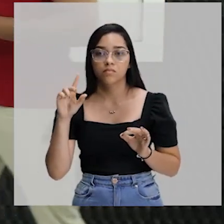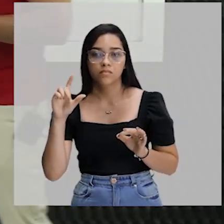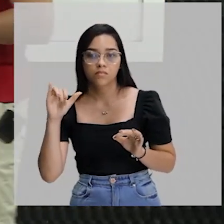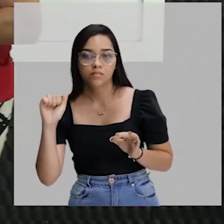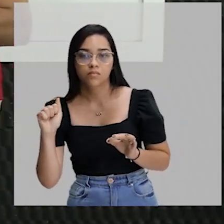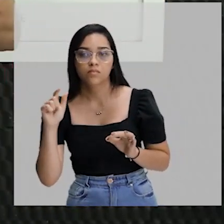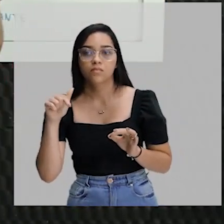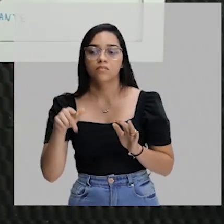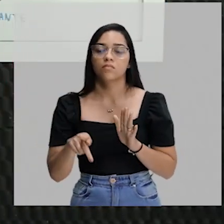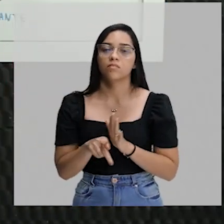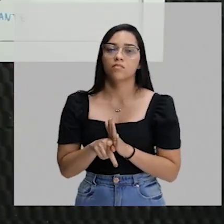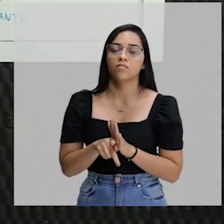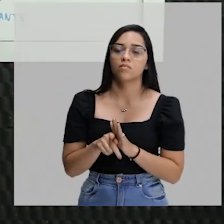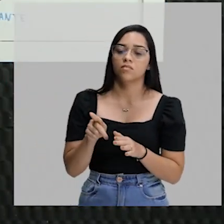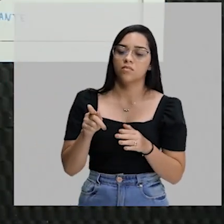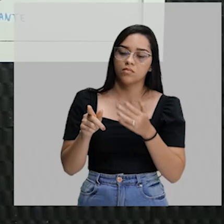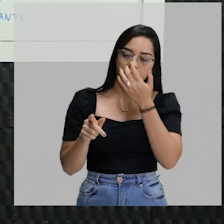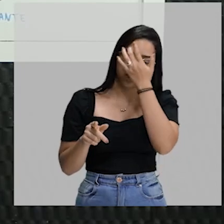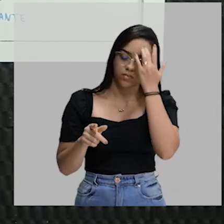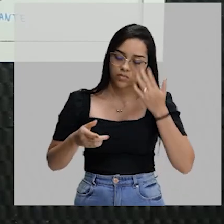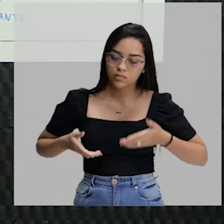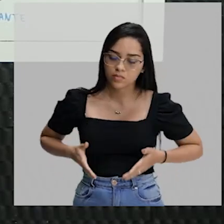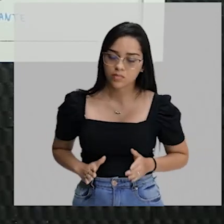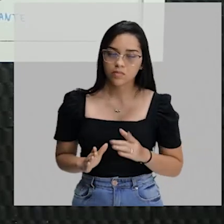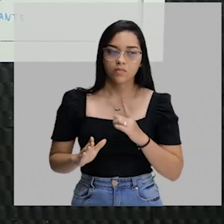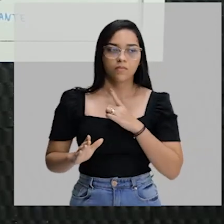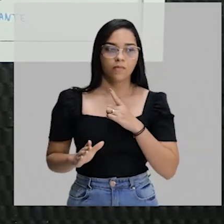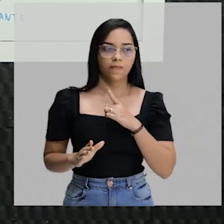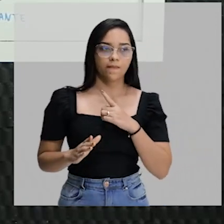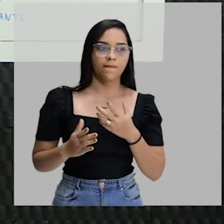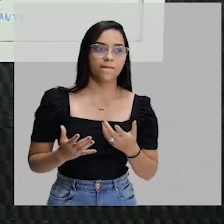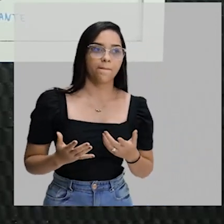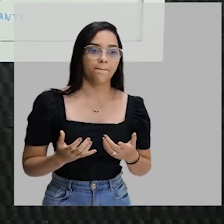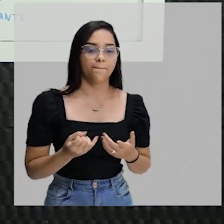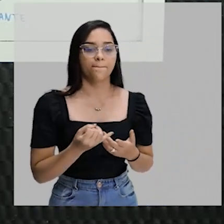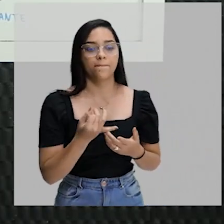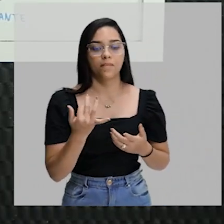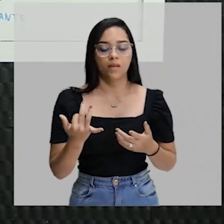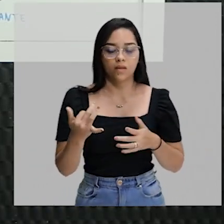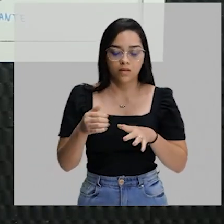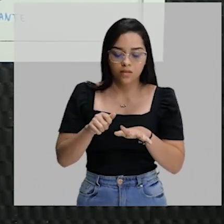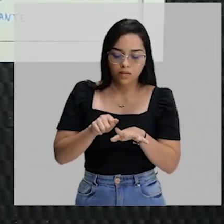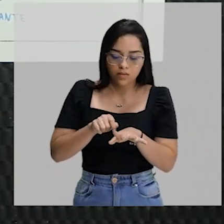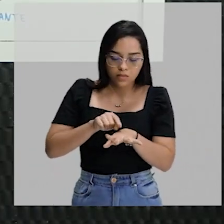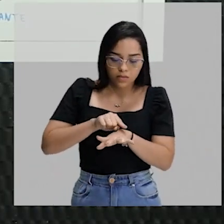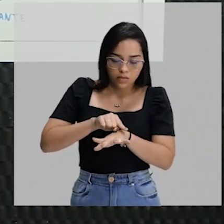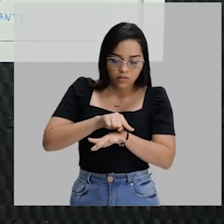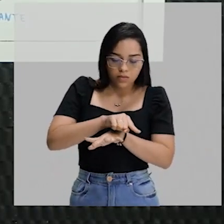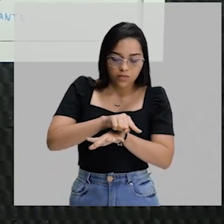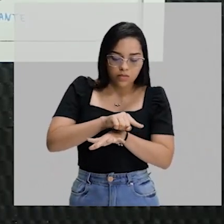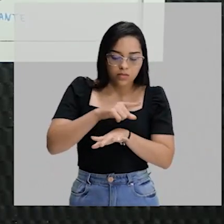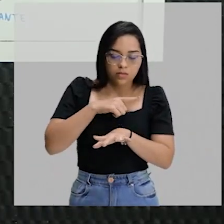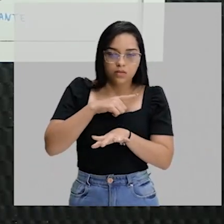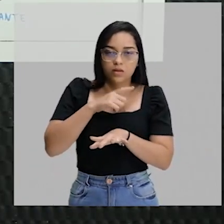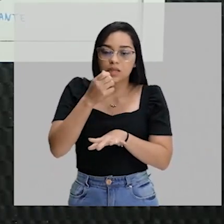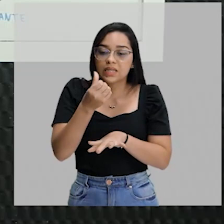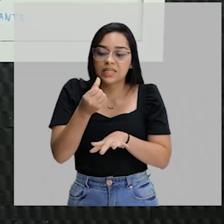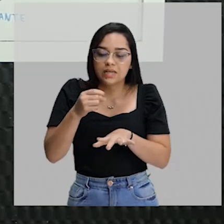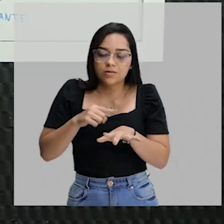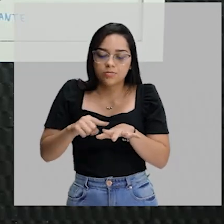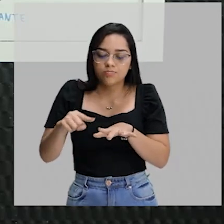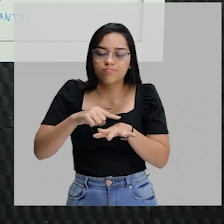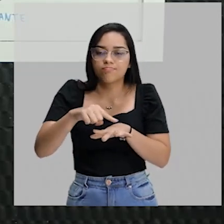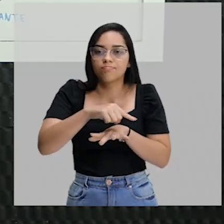aquela anomalia quando o indivíduo nasce com uma maior quantidade de dedos do que o normal. Tipo, o cara nasce com 6